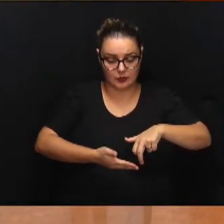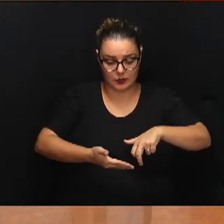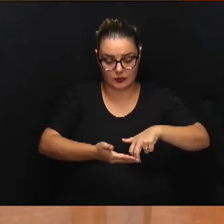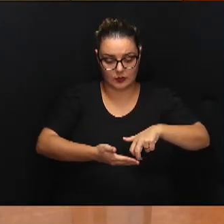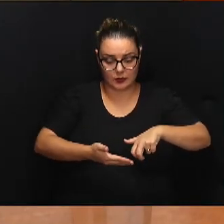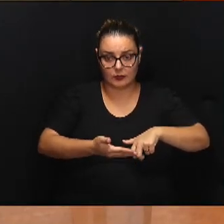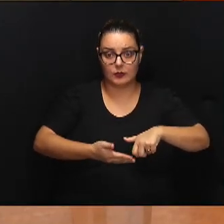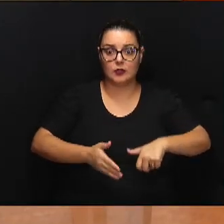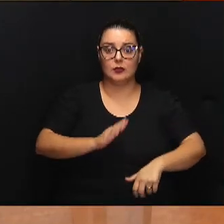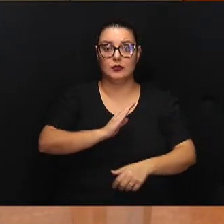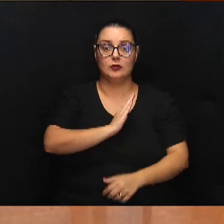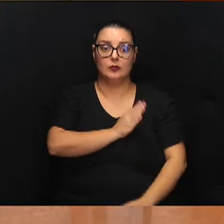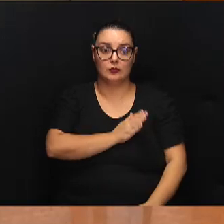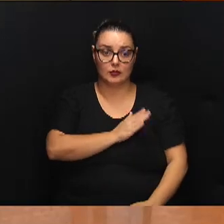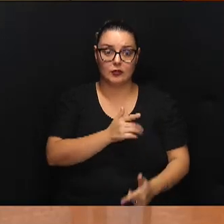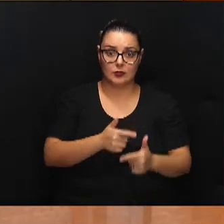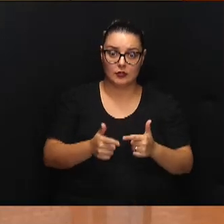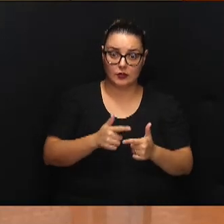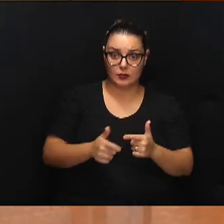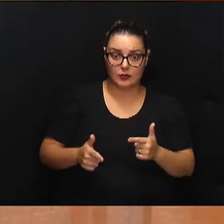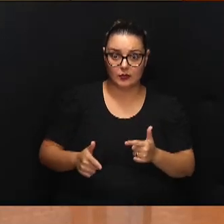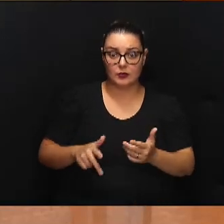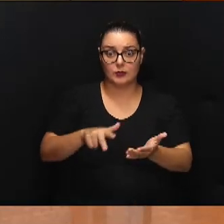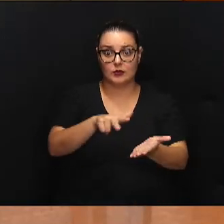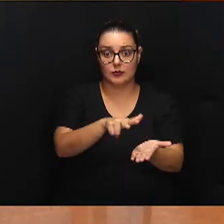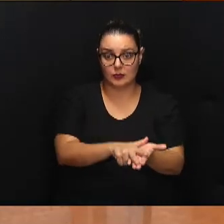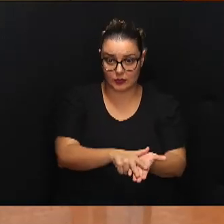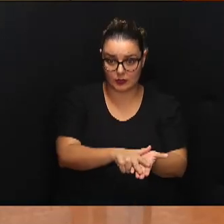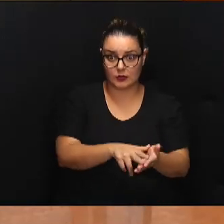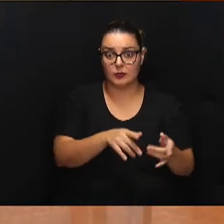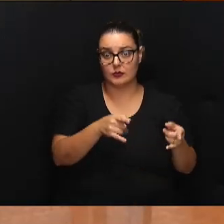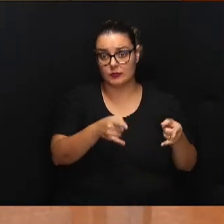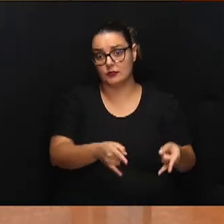do coração, ocupando leitos dos